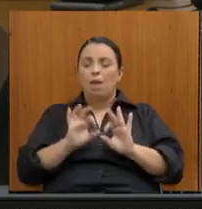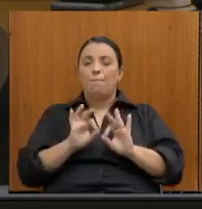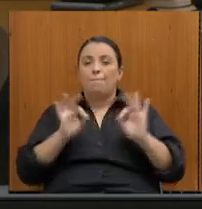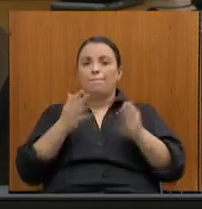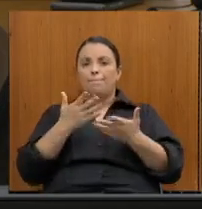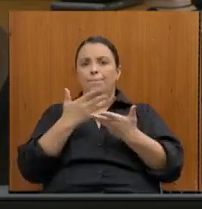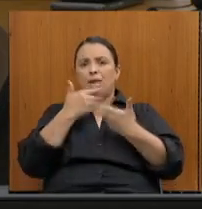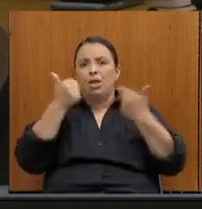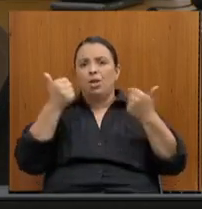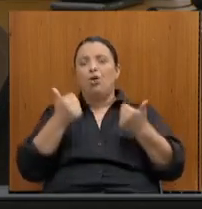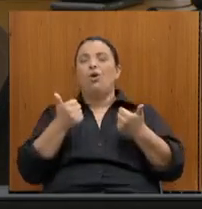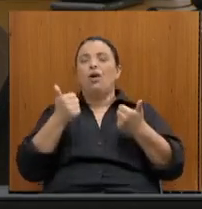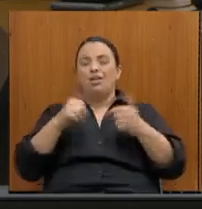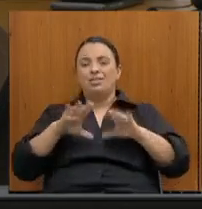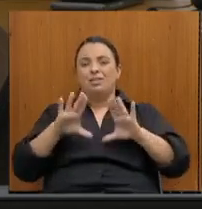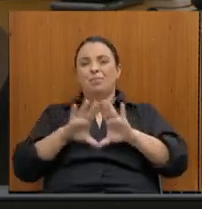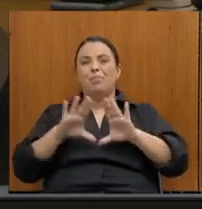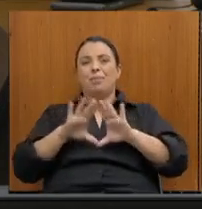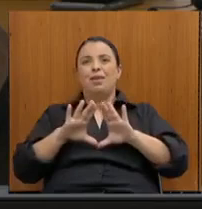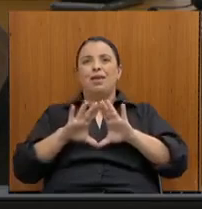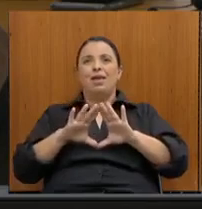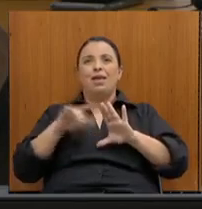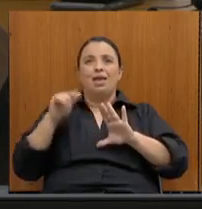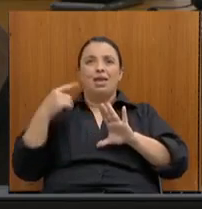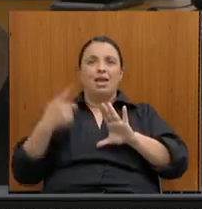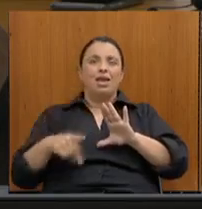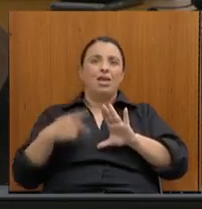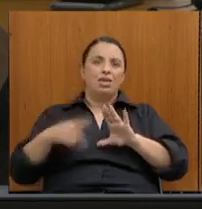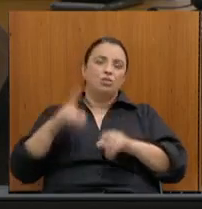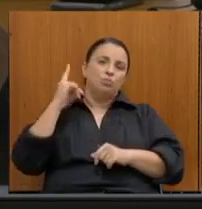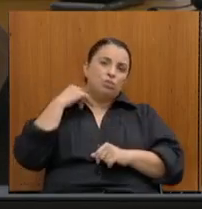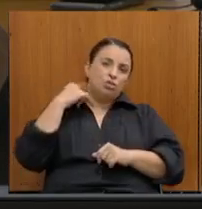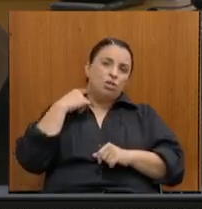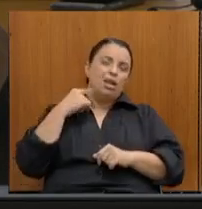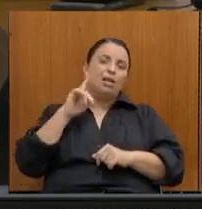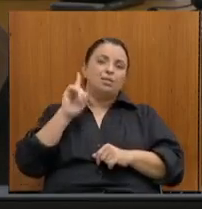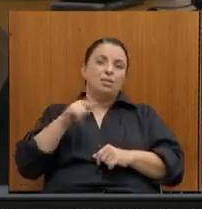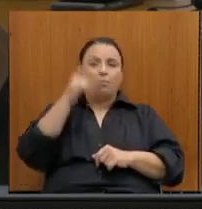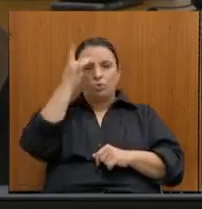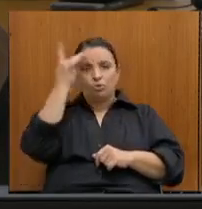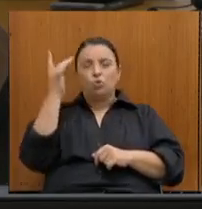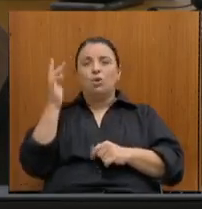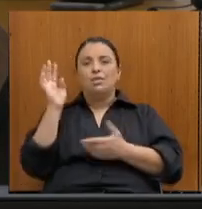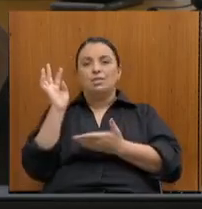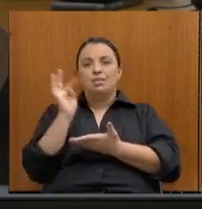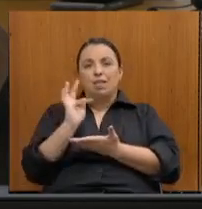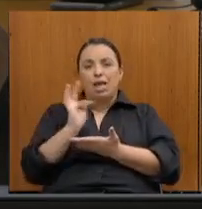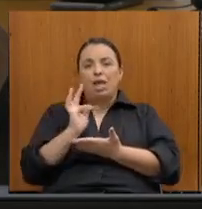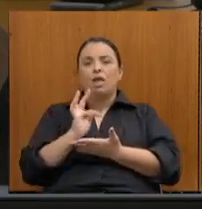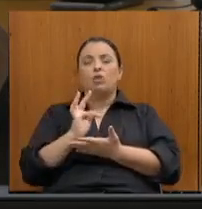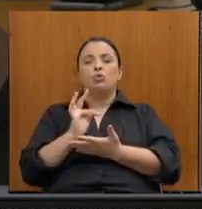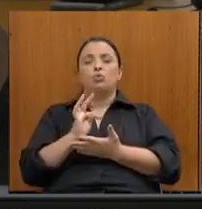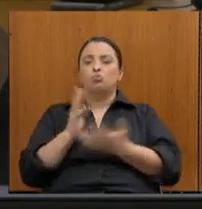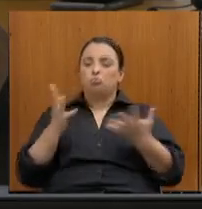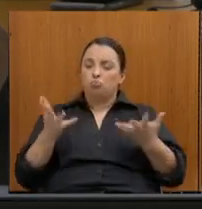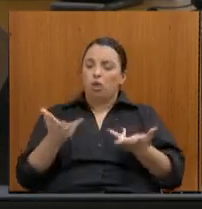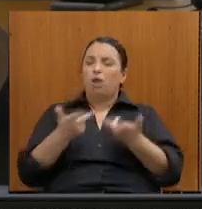e amei em Minas Gerais não são técnicos de alta qualificação